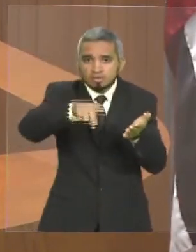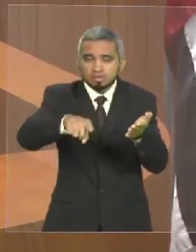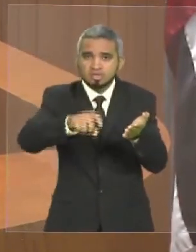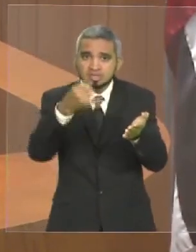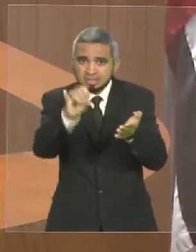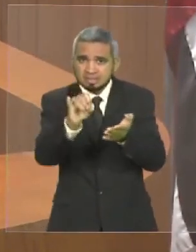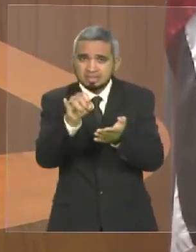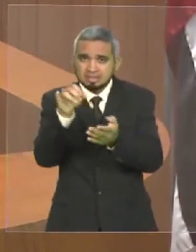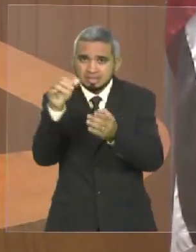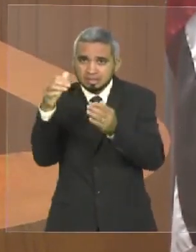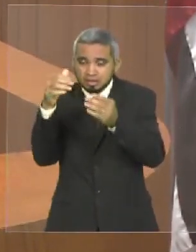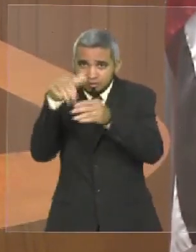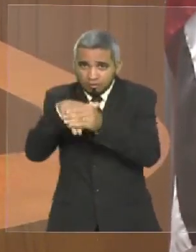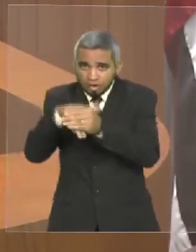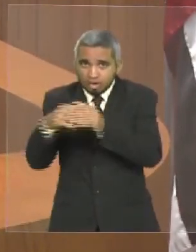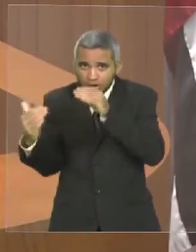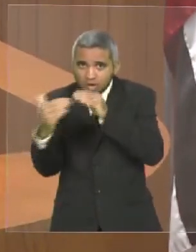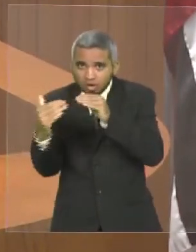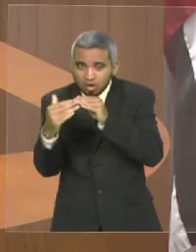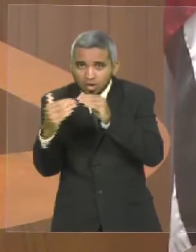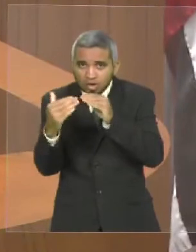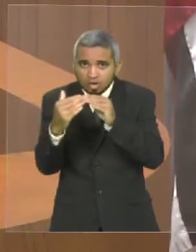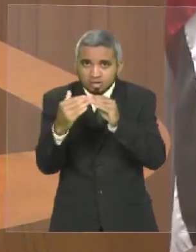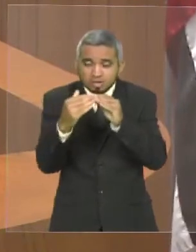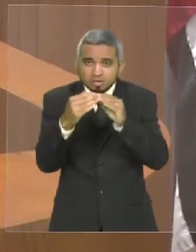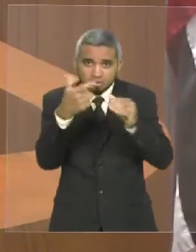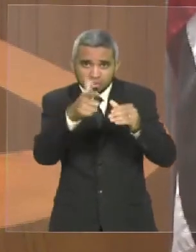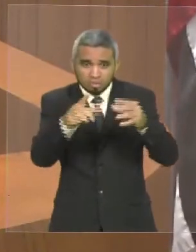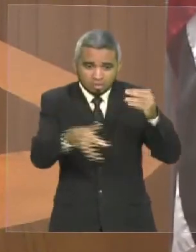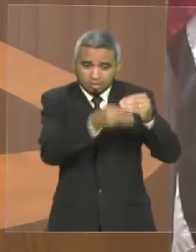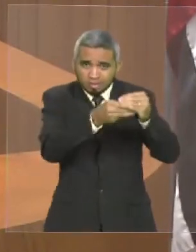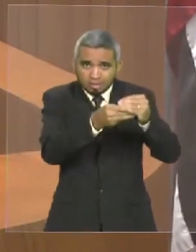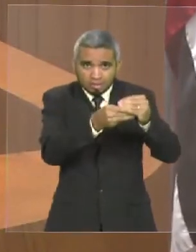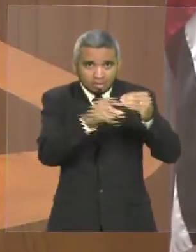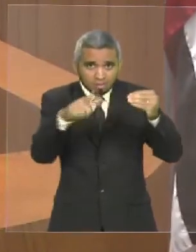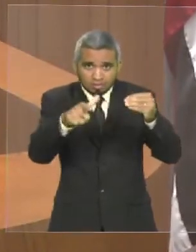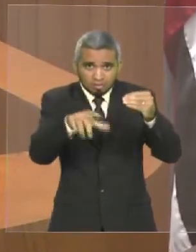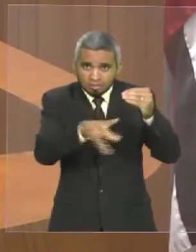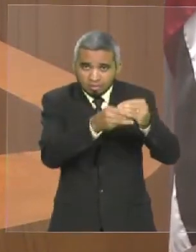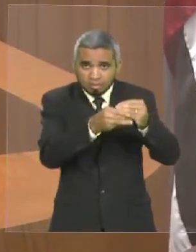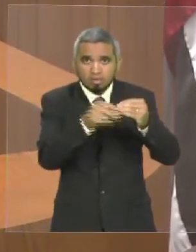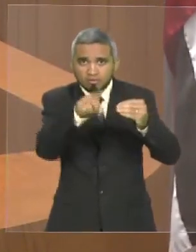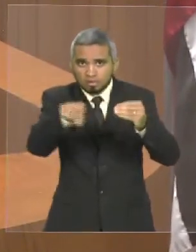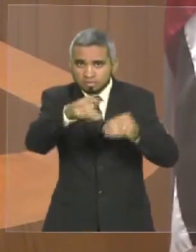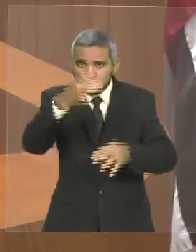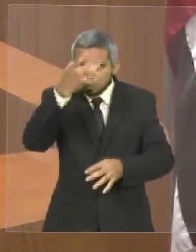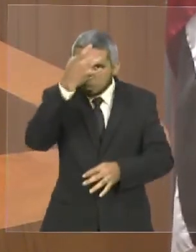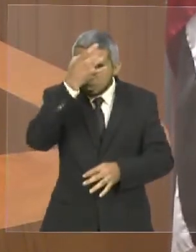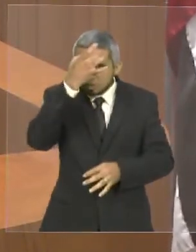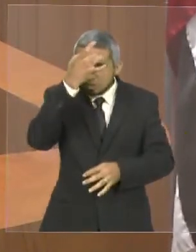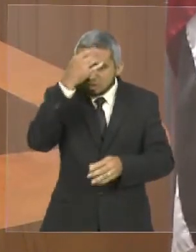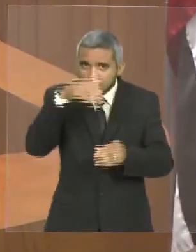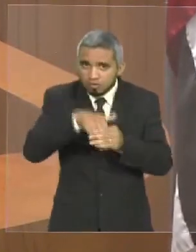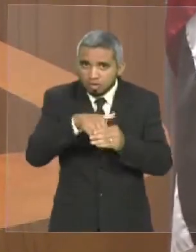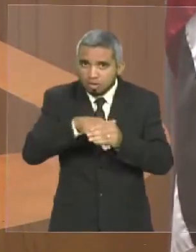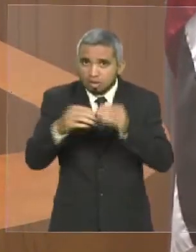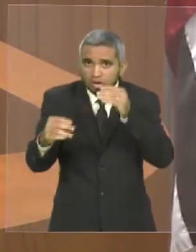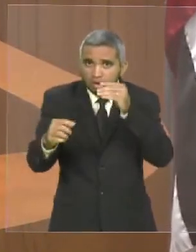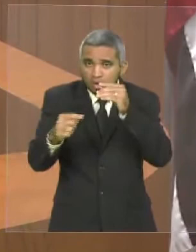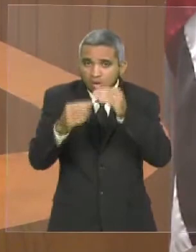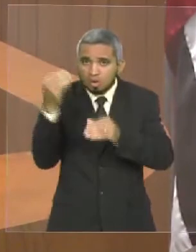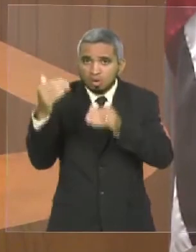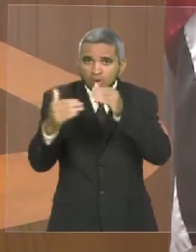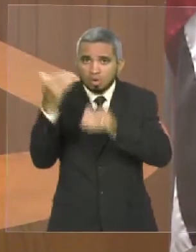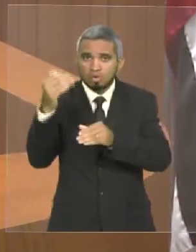votar pela medida provisória sem a emenda, estarão votando conscientemente contra a vontade dos educadores